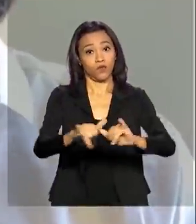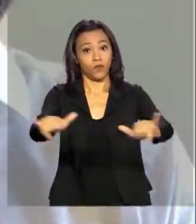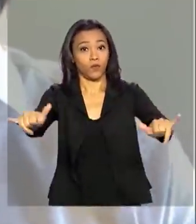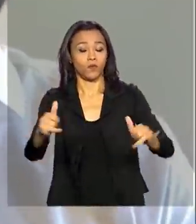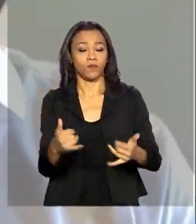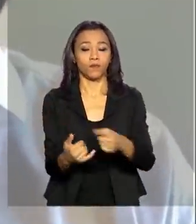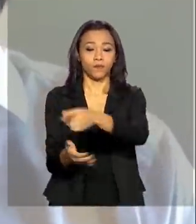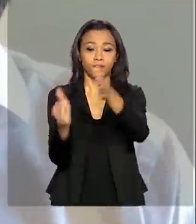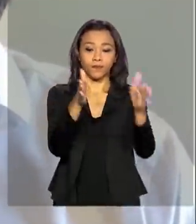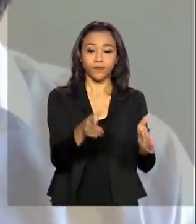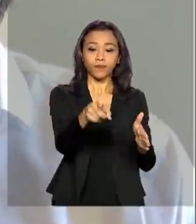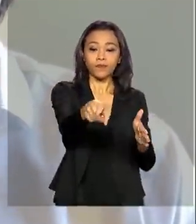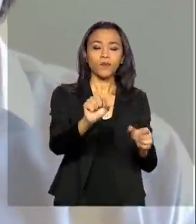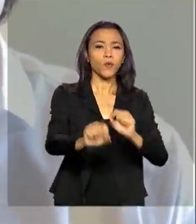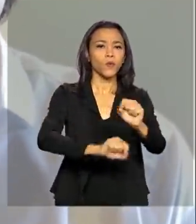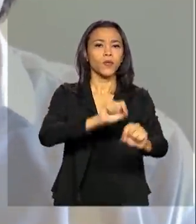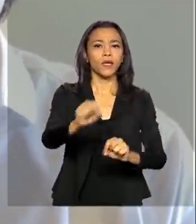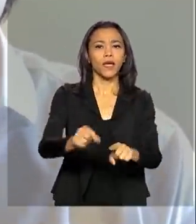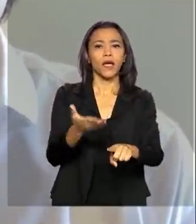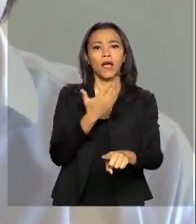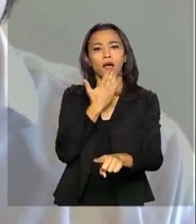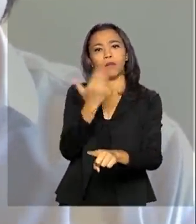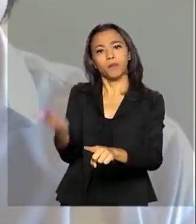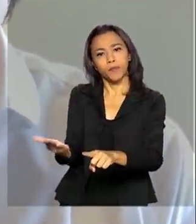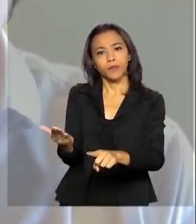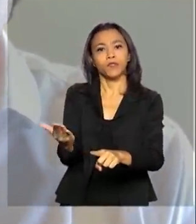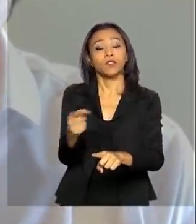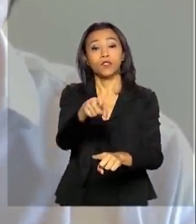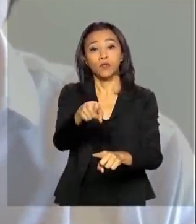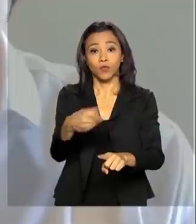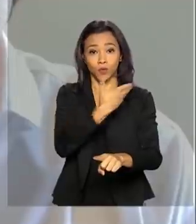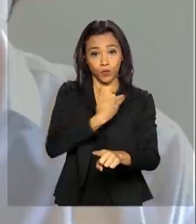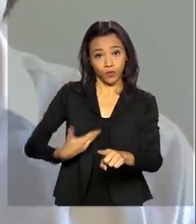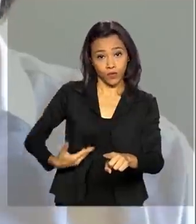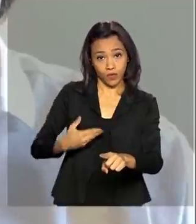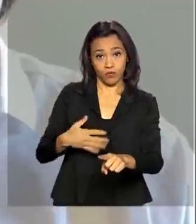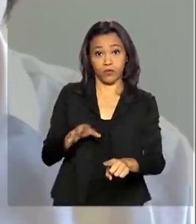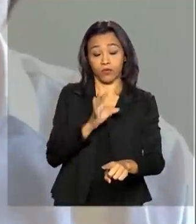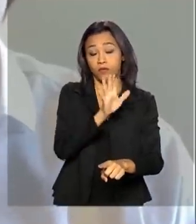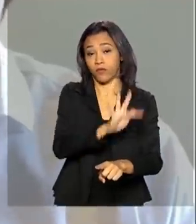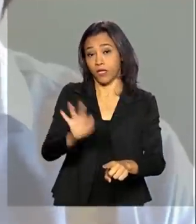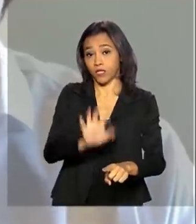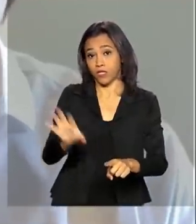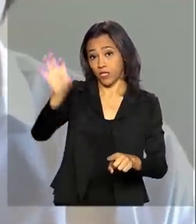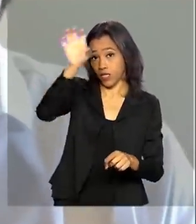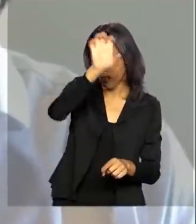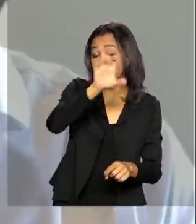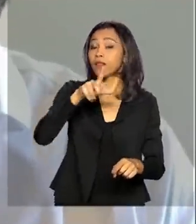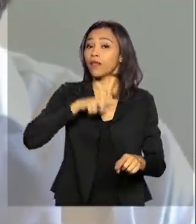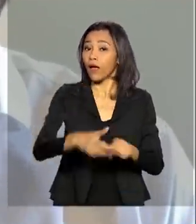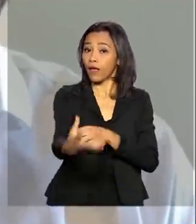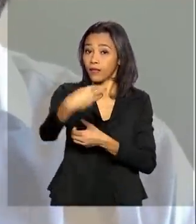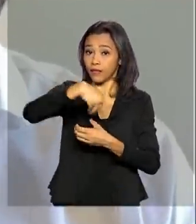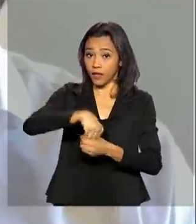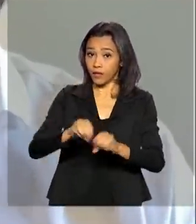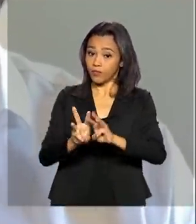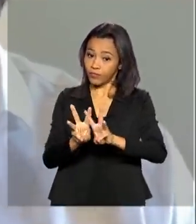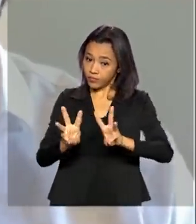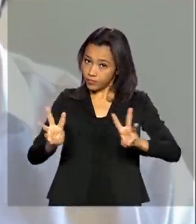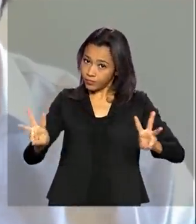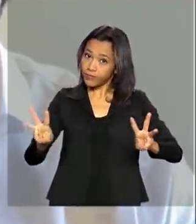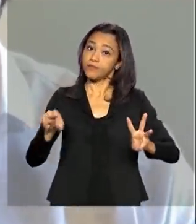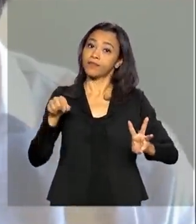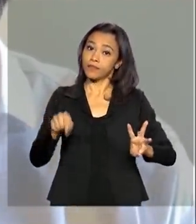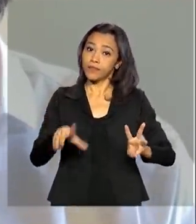eles, a solicitação de ajuda do governo federal pelos governos estaduais, que está disponível no portal gov.br